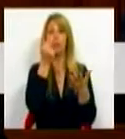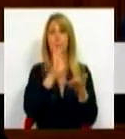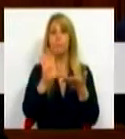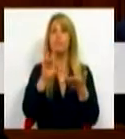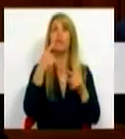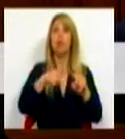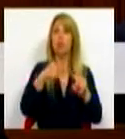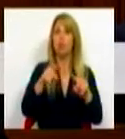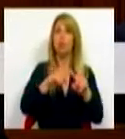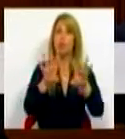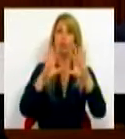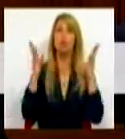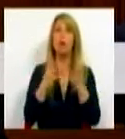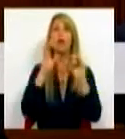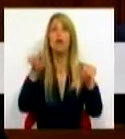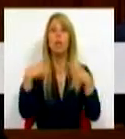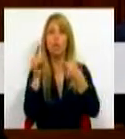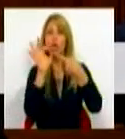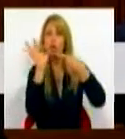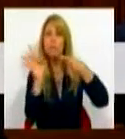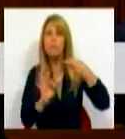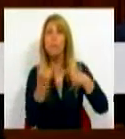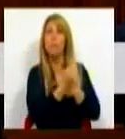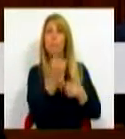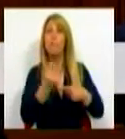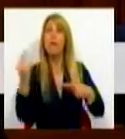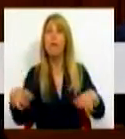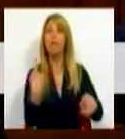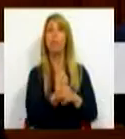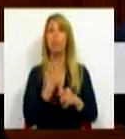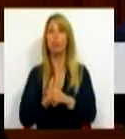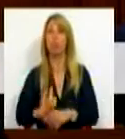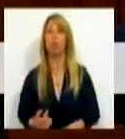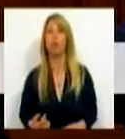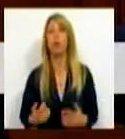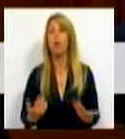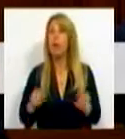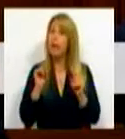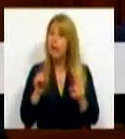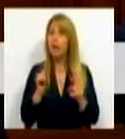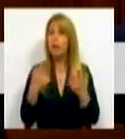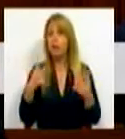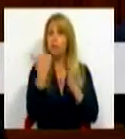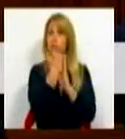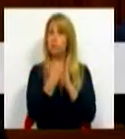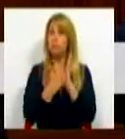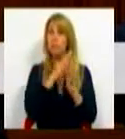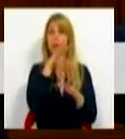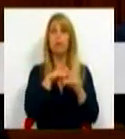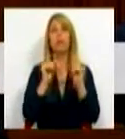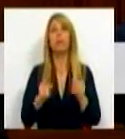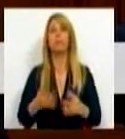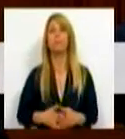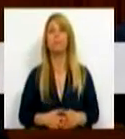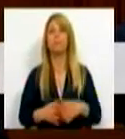depois normativos específicos por tipo de produto, ou seja, era assim que estava organizado o normativo interno. Portanto, e